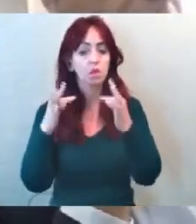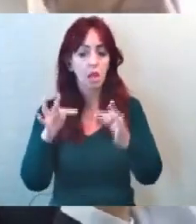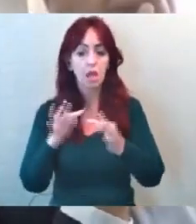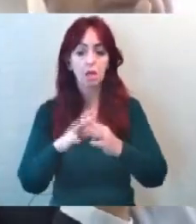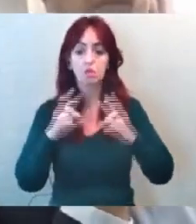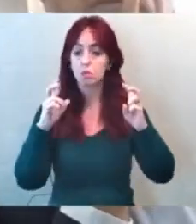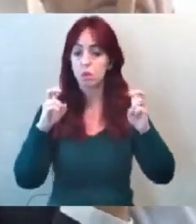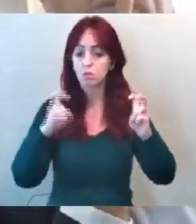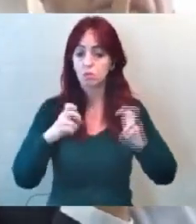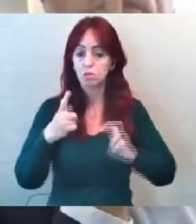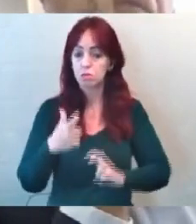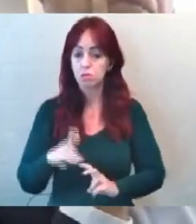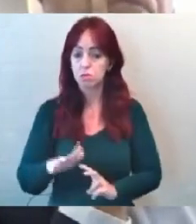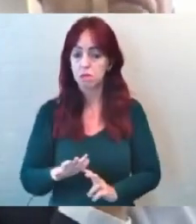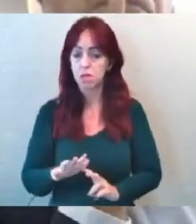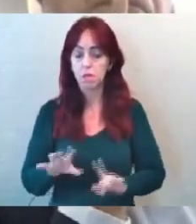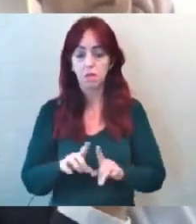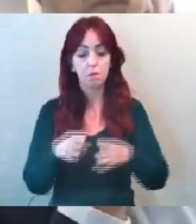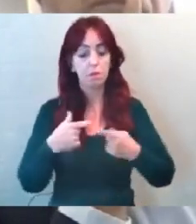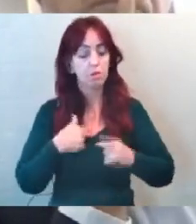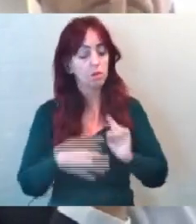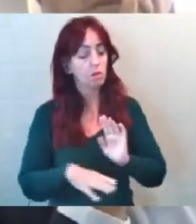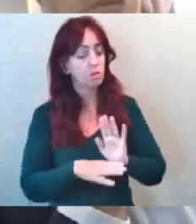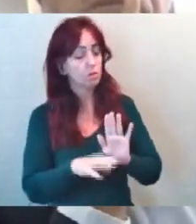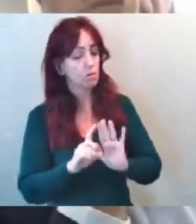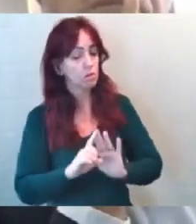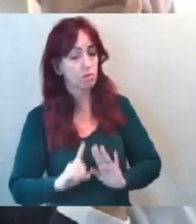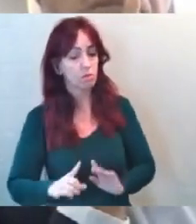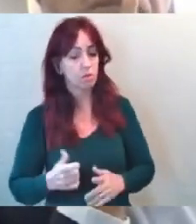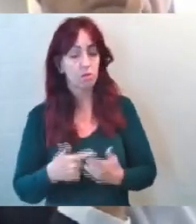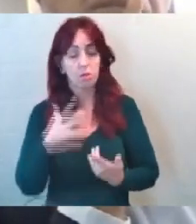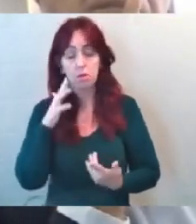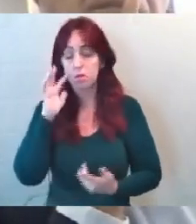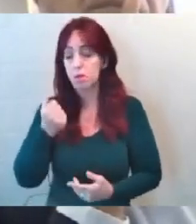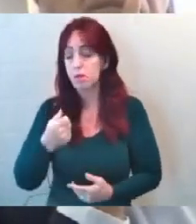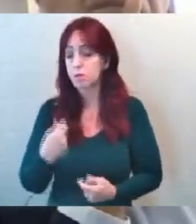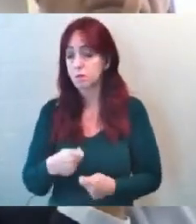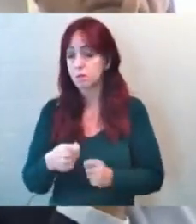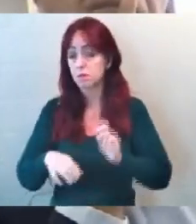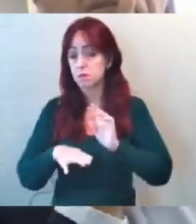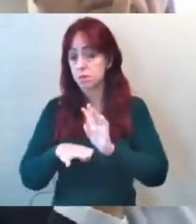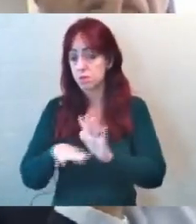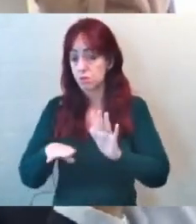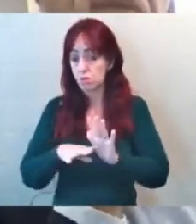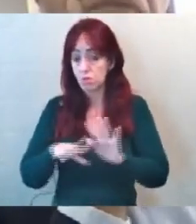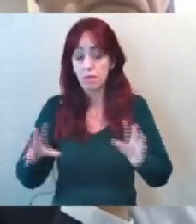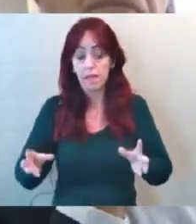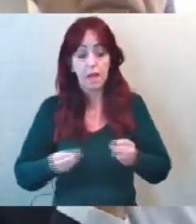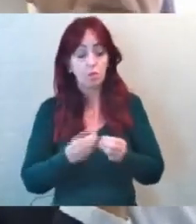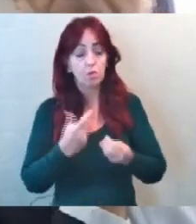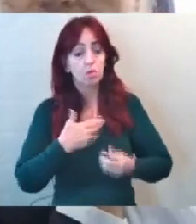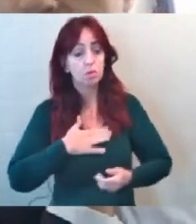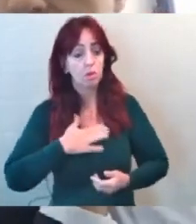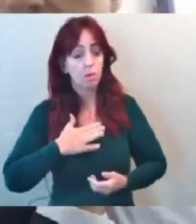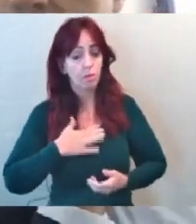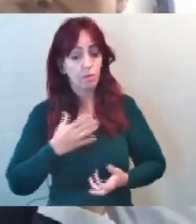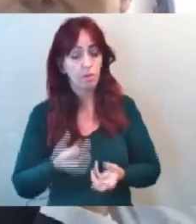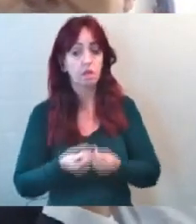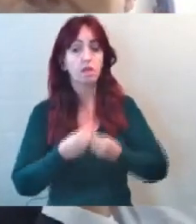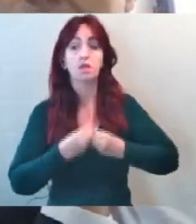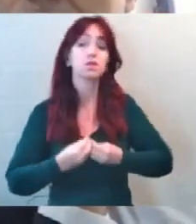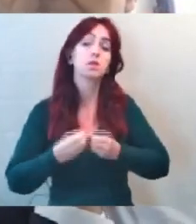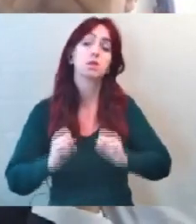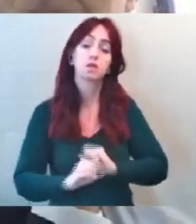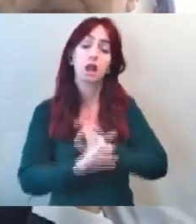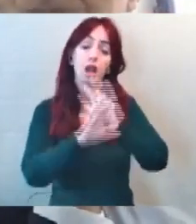né? Então não estou aqui para ajudá-lo, não acho que ele precisa de ajuda, e a conclusão minha, no sentido de dar uma moldura mais clara